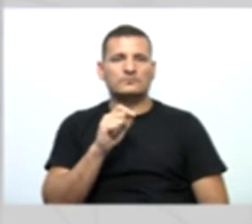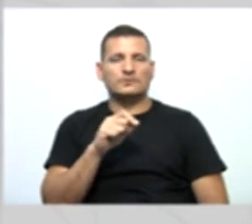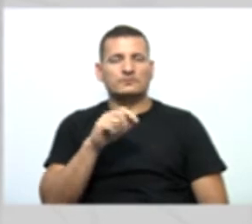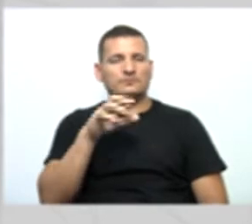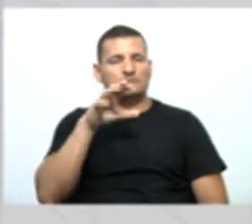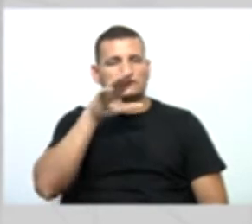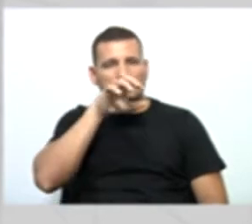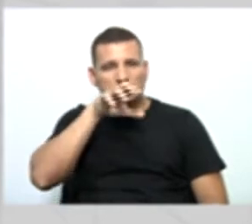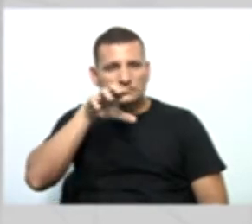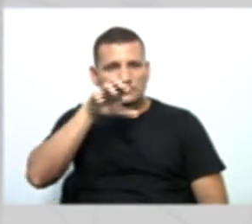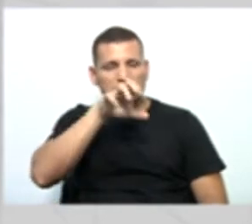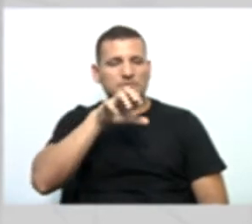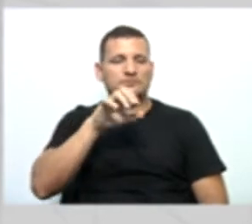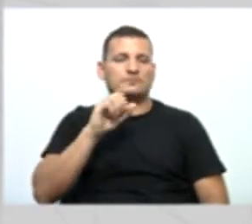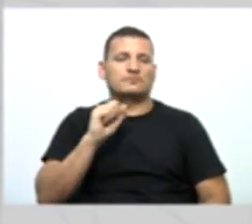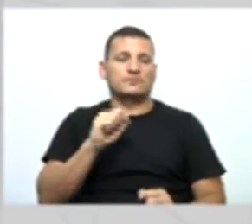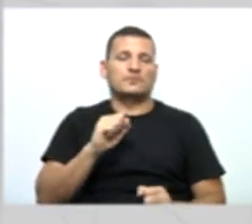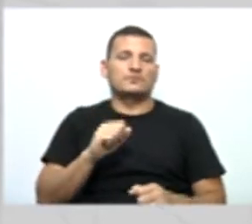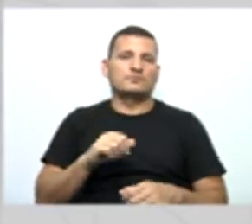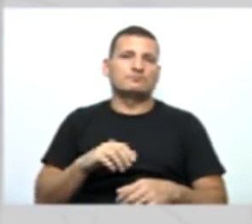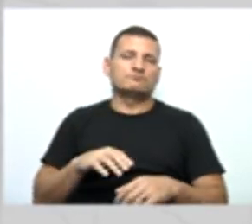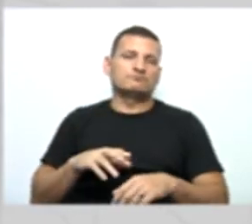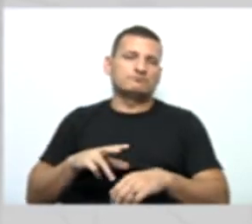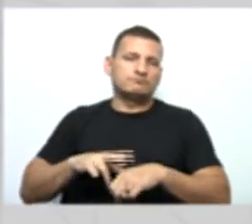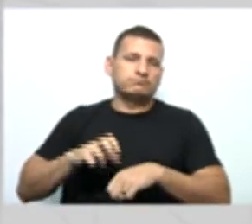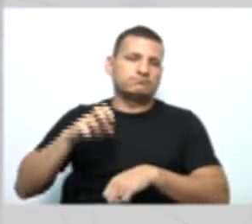Ele pode pular.